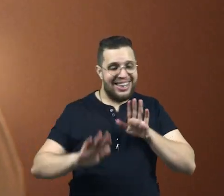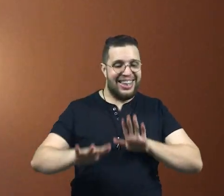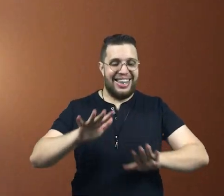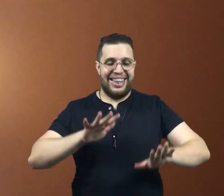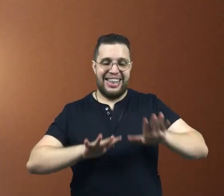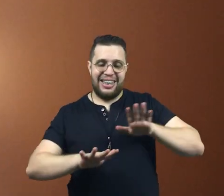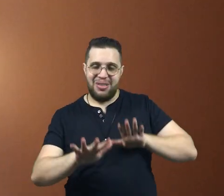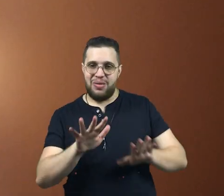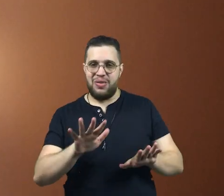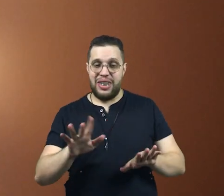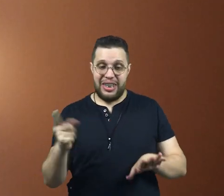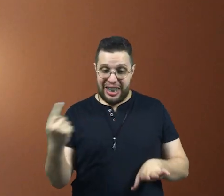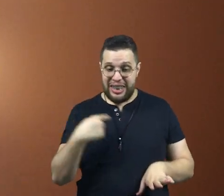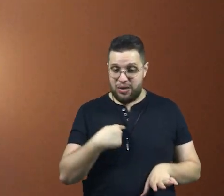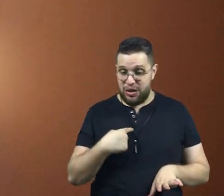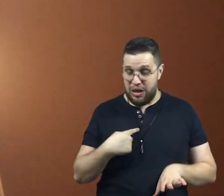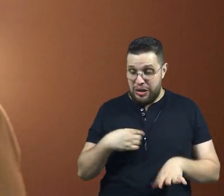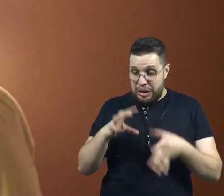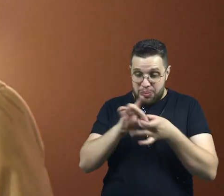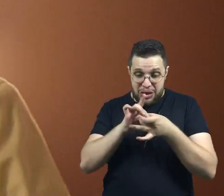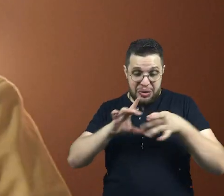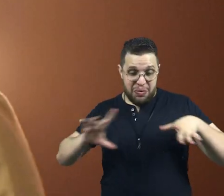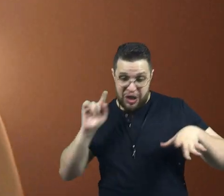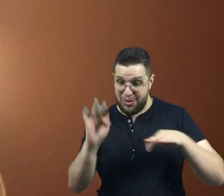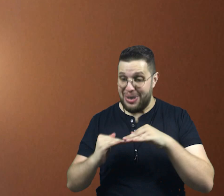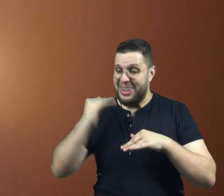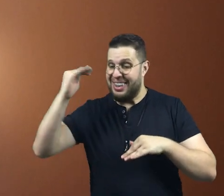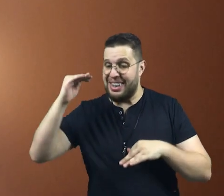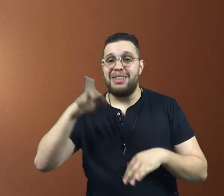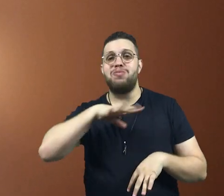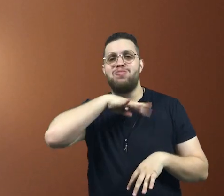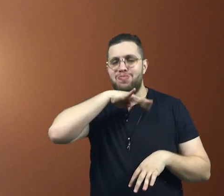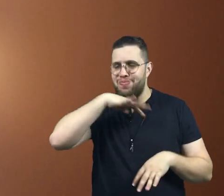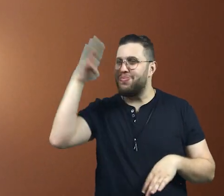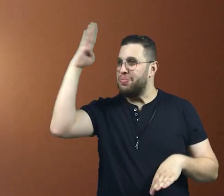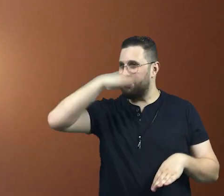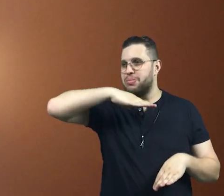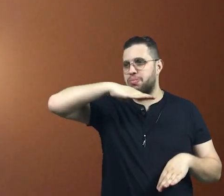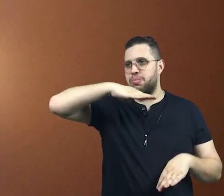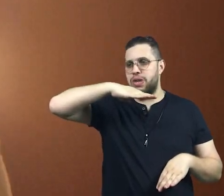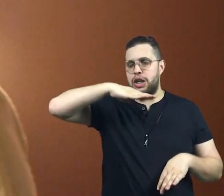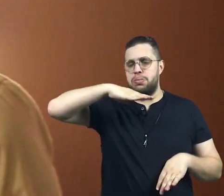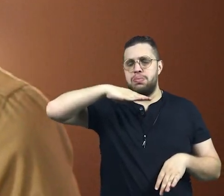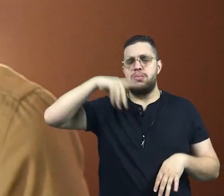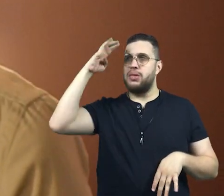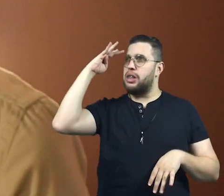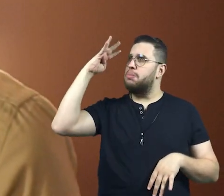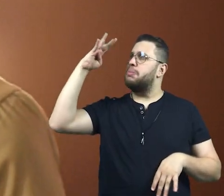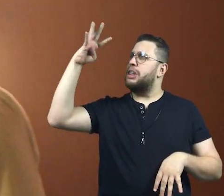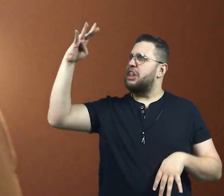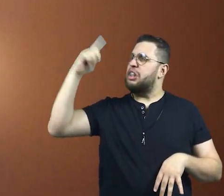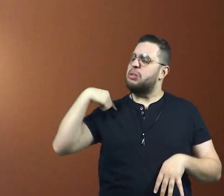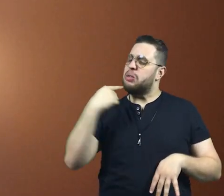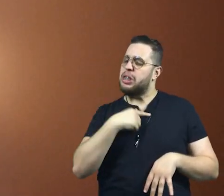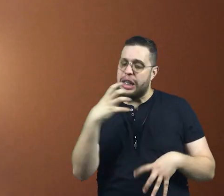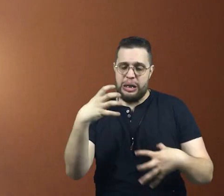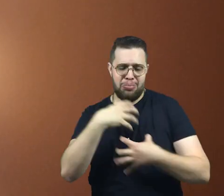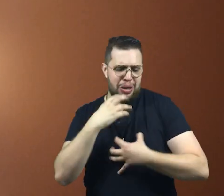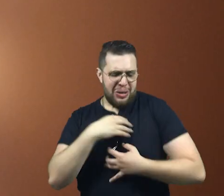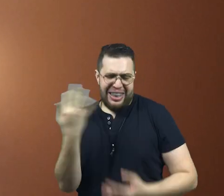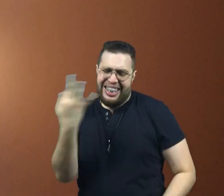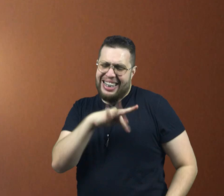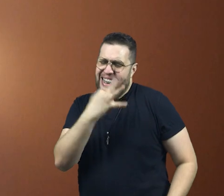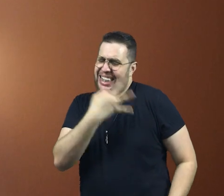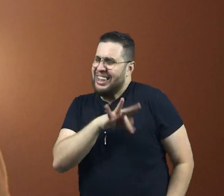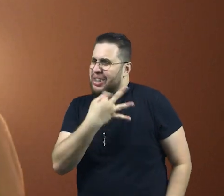essas feridas vieram para nos livrar de coisas ainda piores. Imagine se você não sentisse dor.